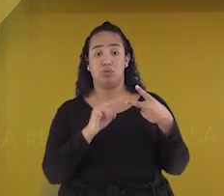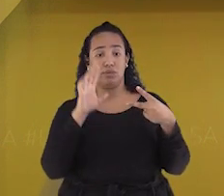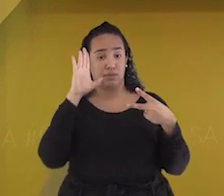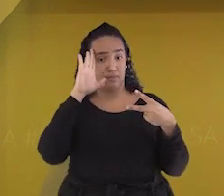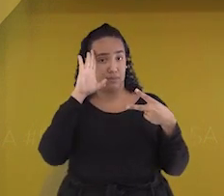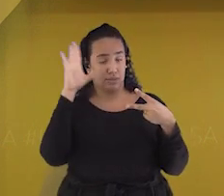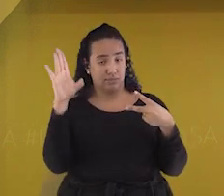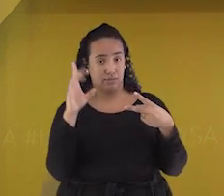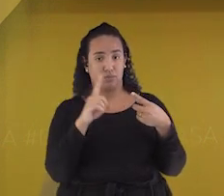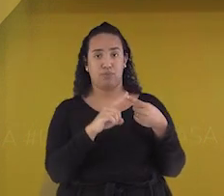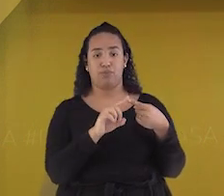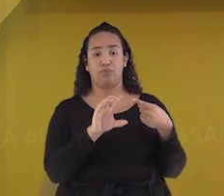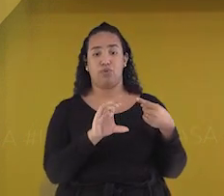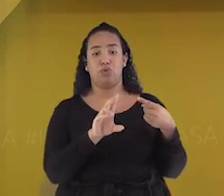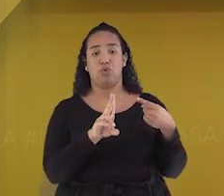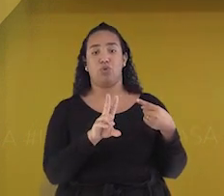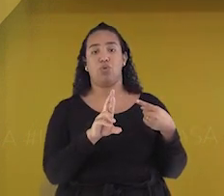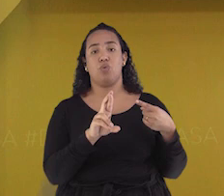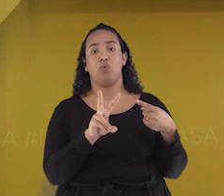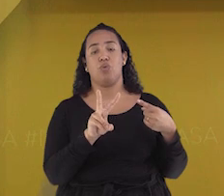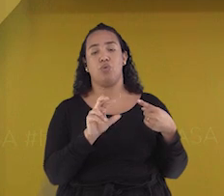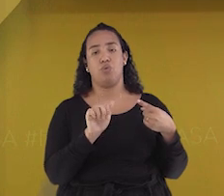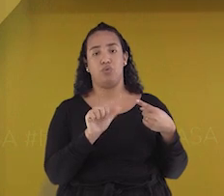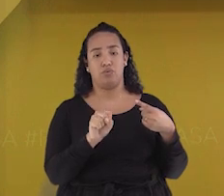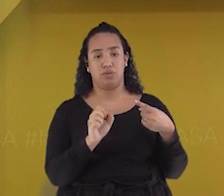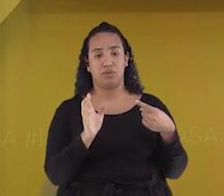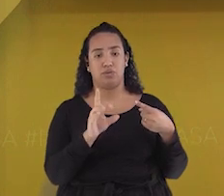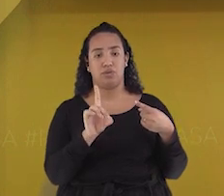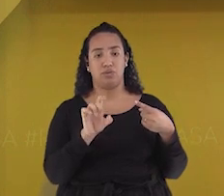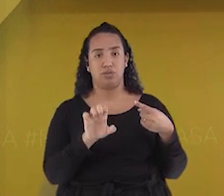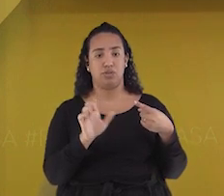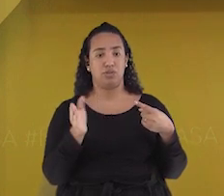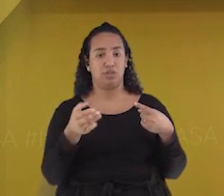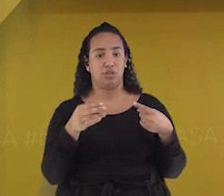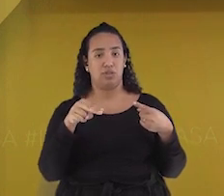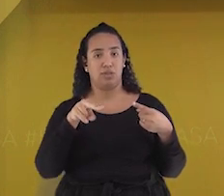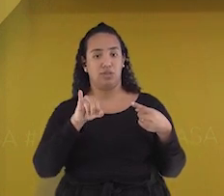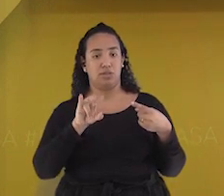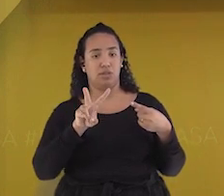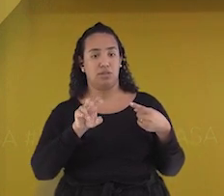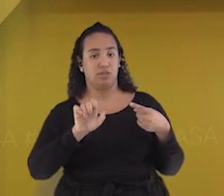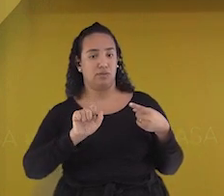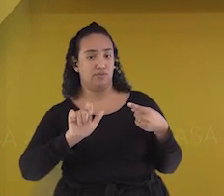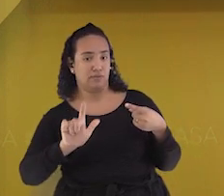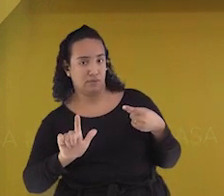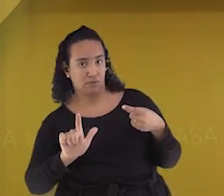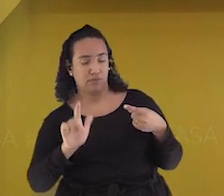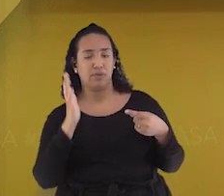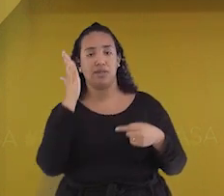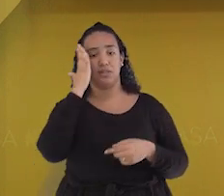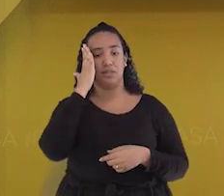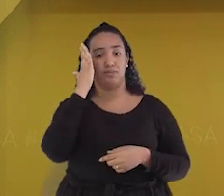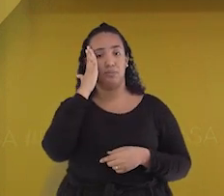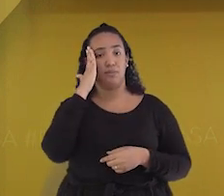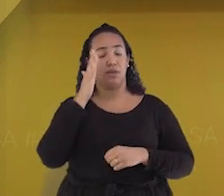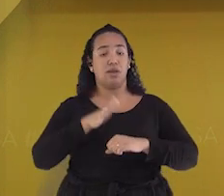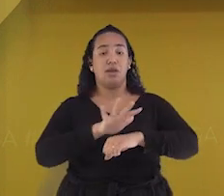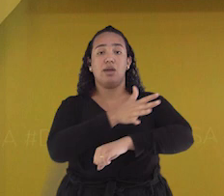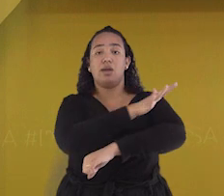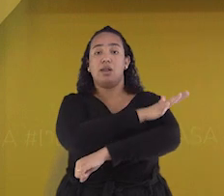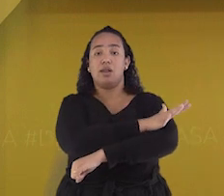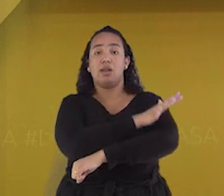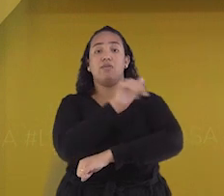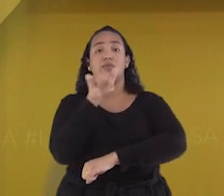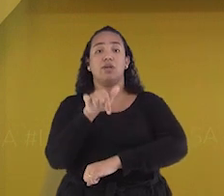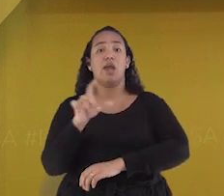elementos principais, que são as curvas de nível para medir a altitude do relevo, como